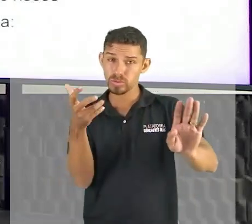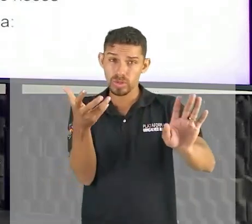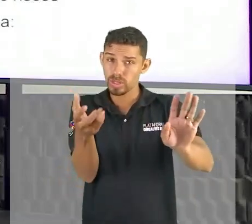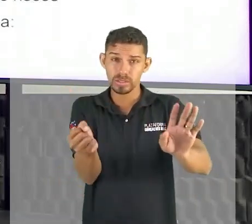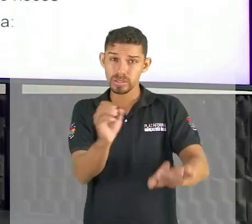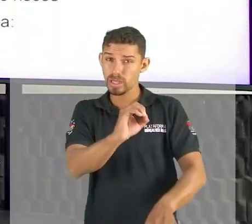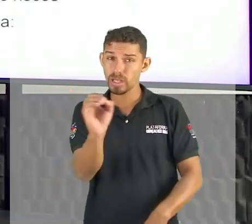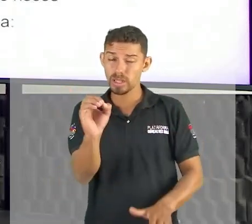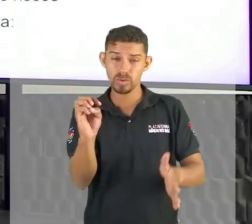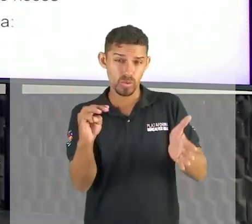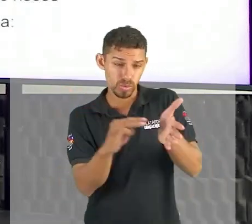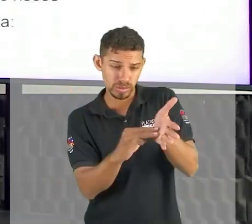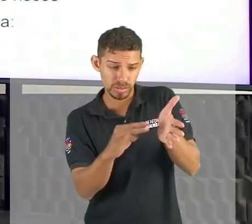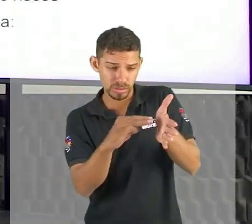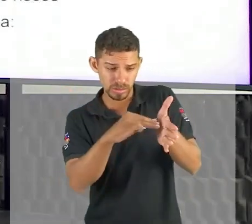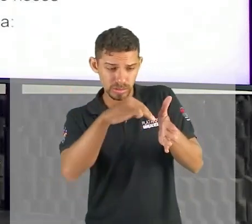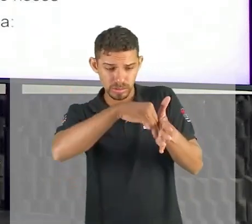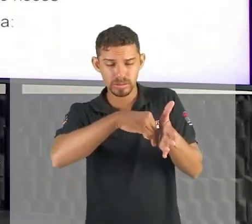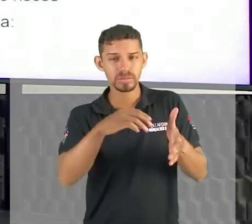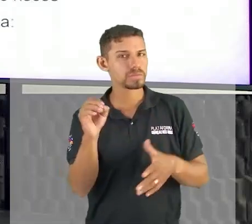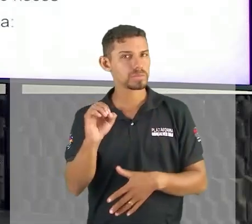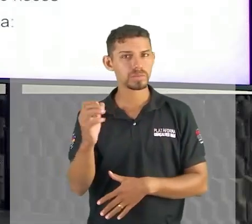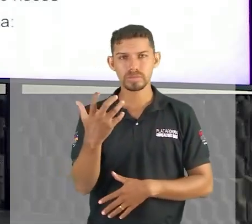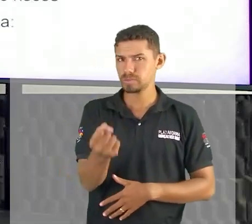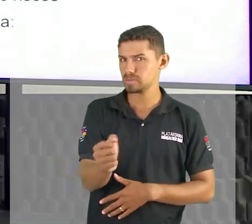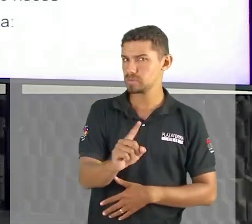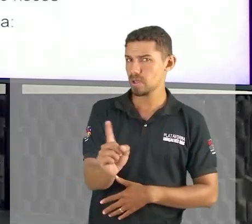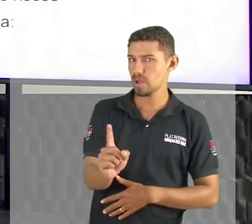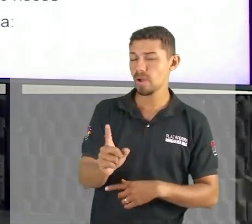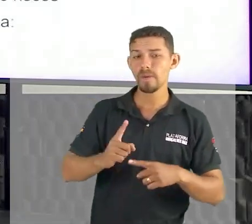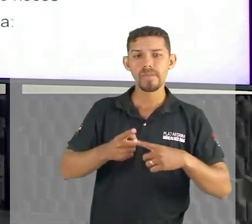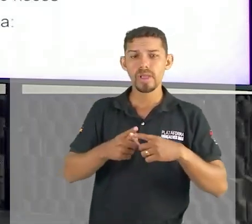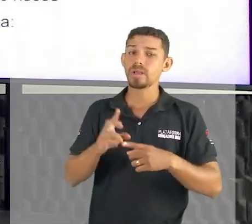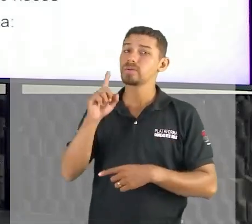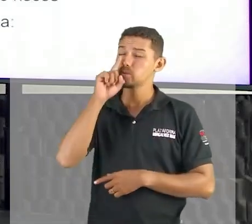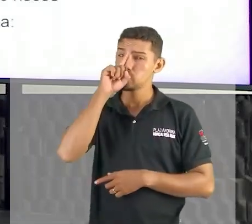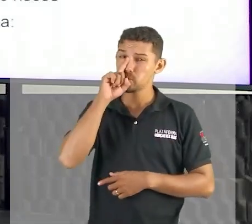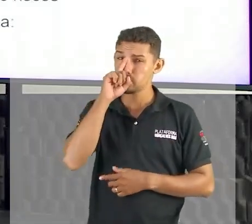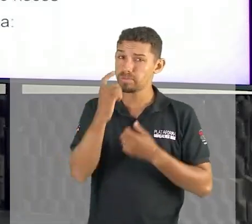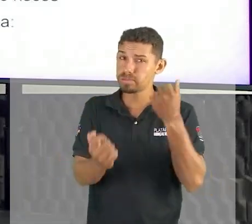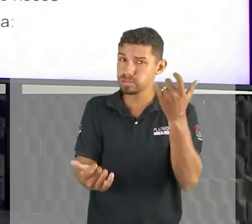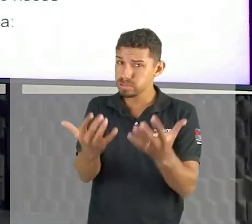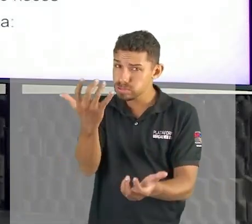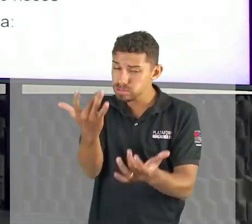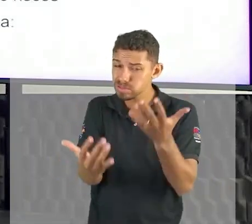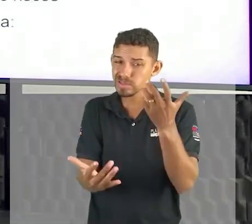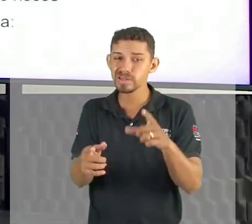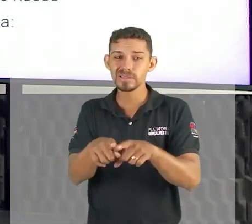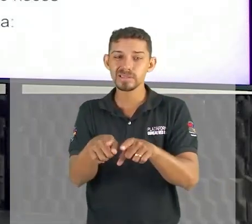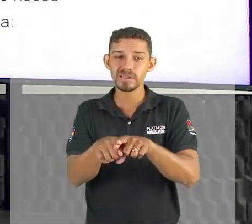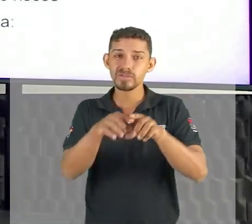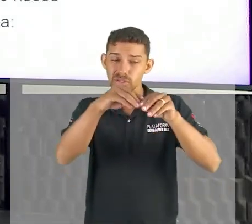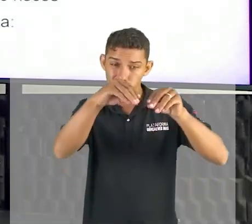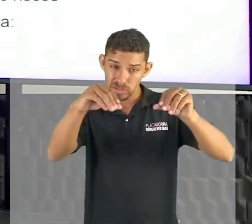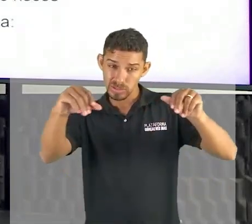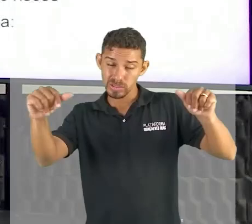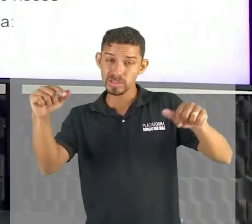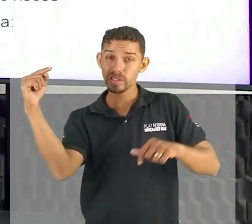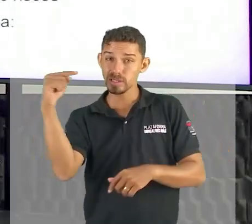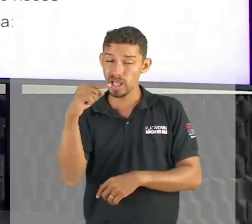benjamins desse dispositivo desses T devido alto risco de incêndio e derretimento dessas